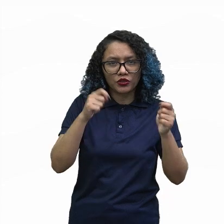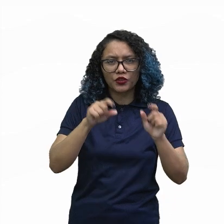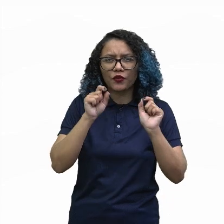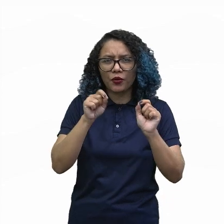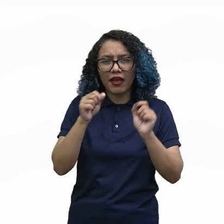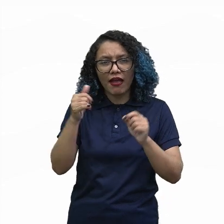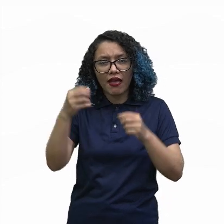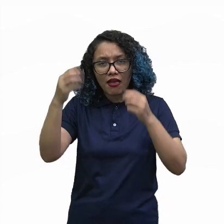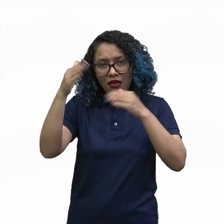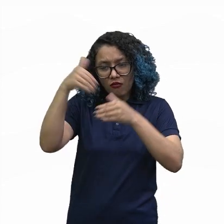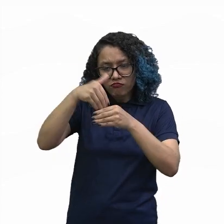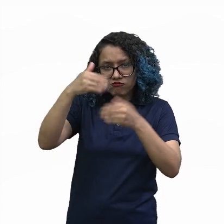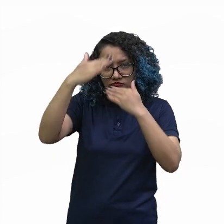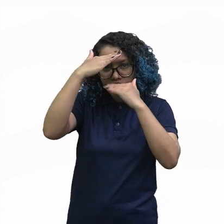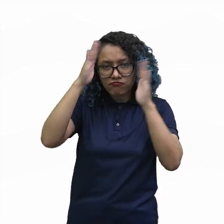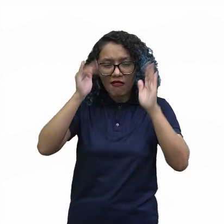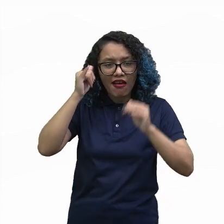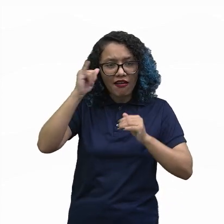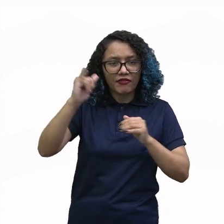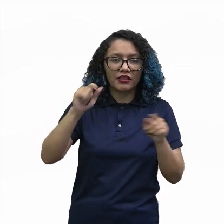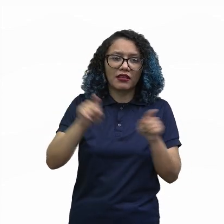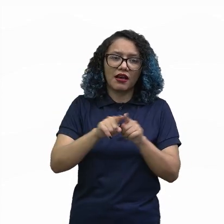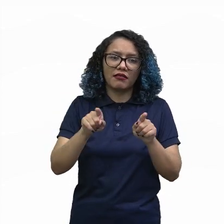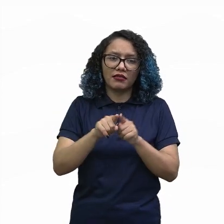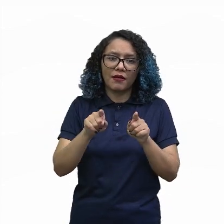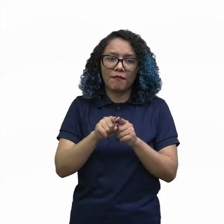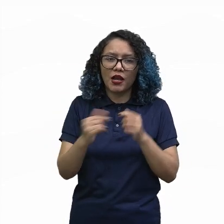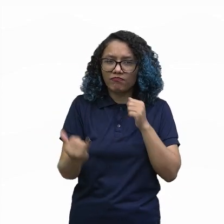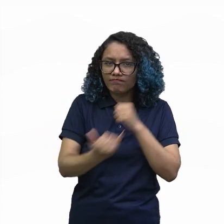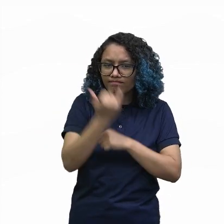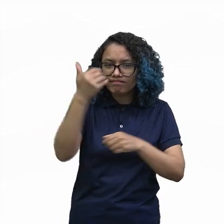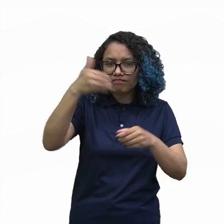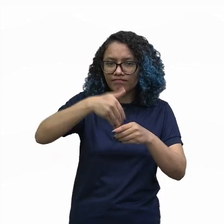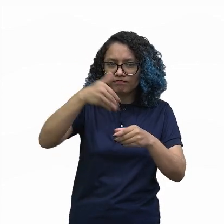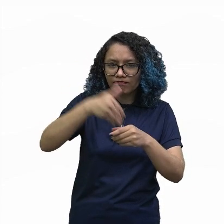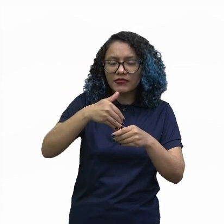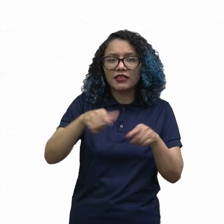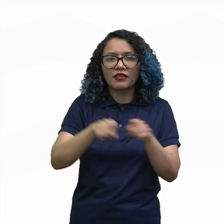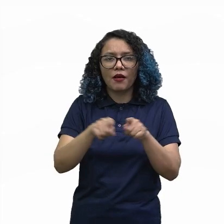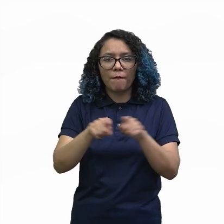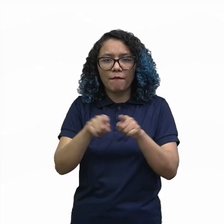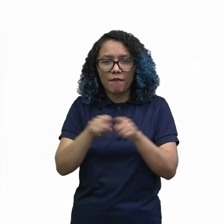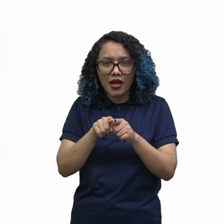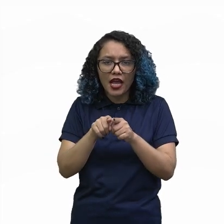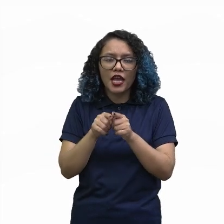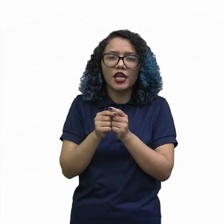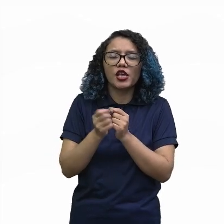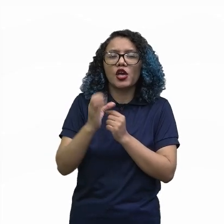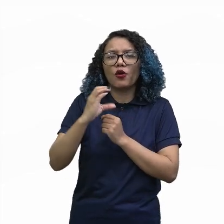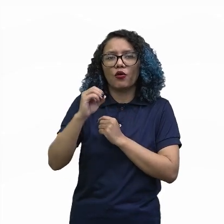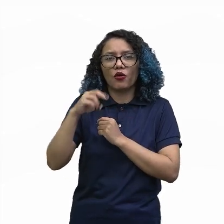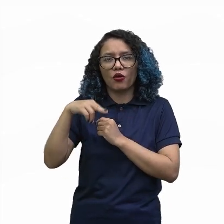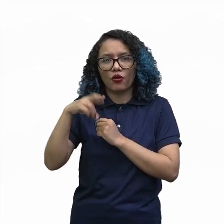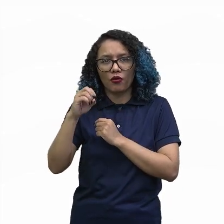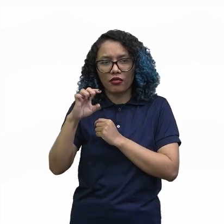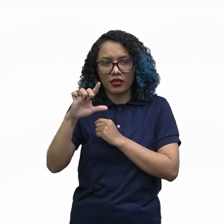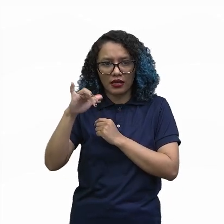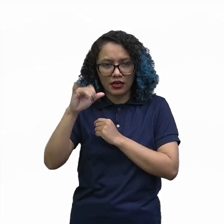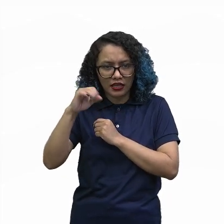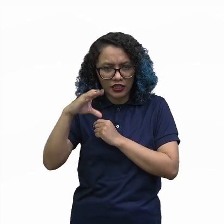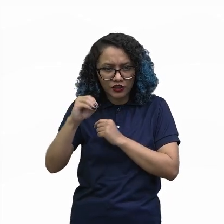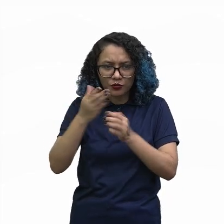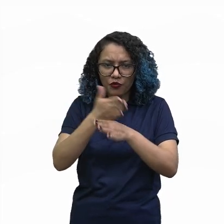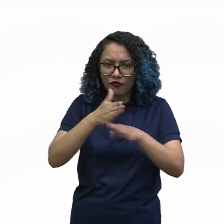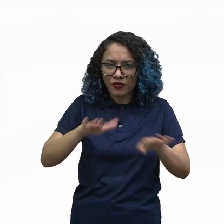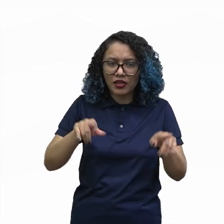também exigiam o fim das fraudes eleitorais e do coronelismo, a moralização da vida pública, né, o fim